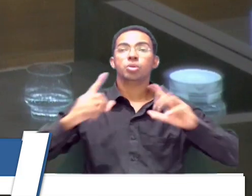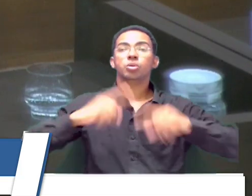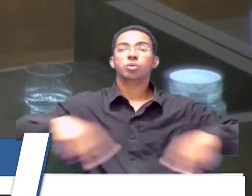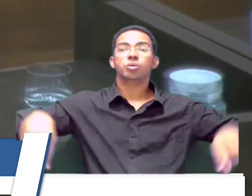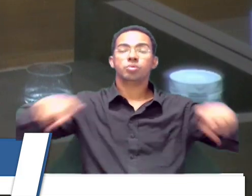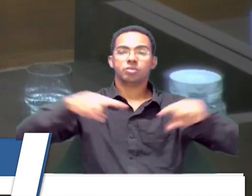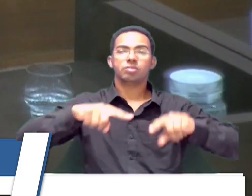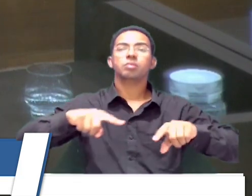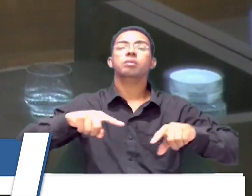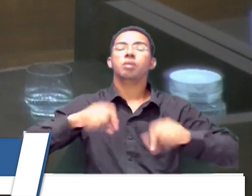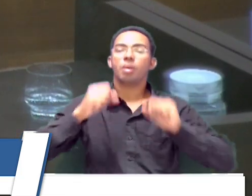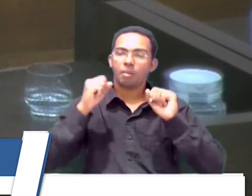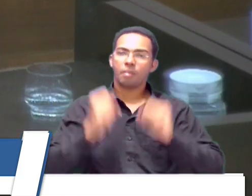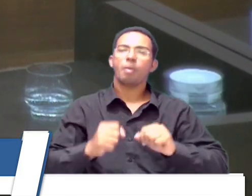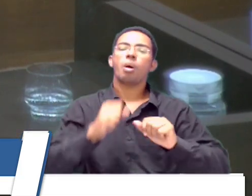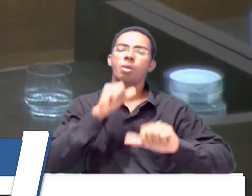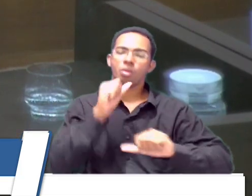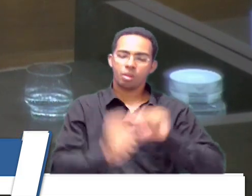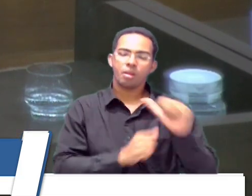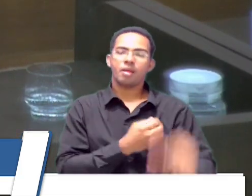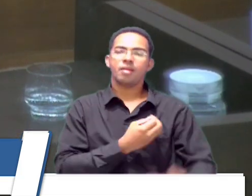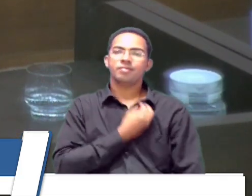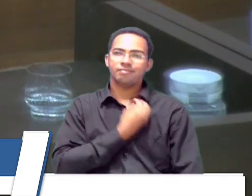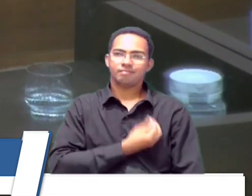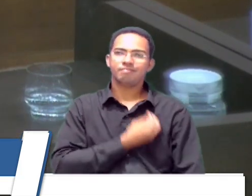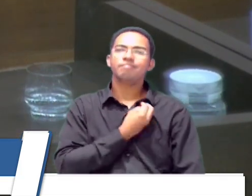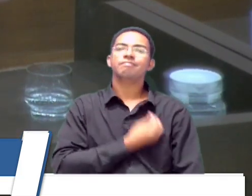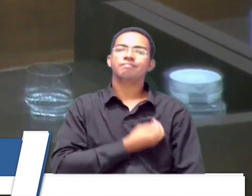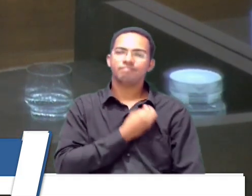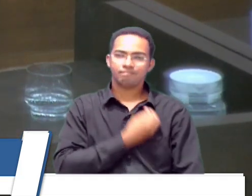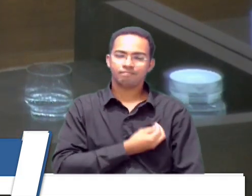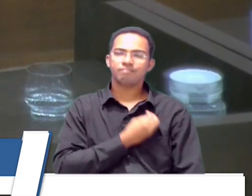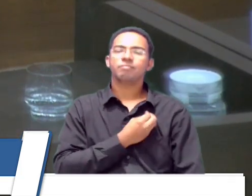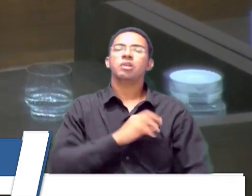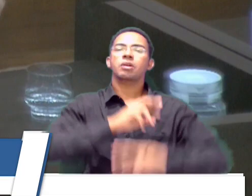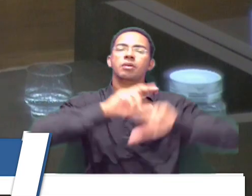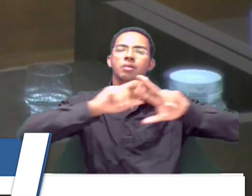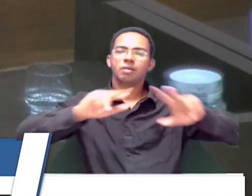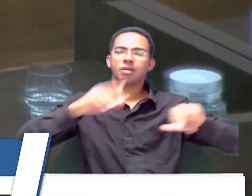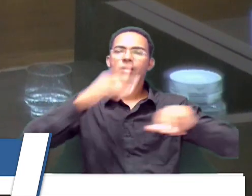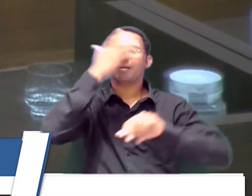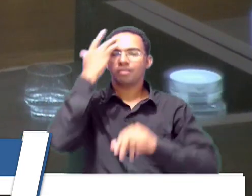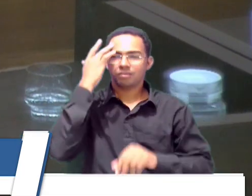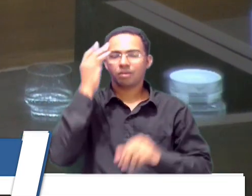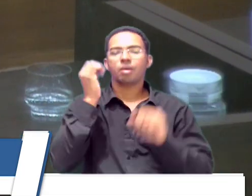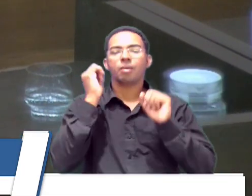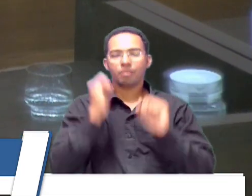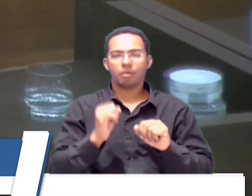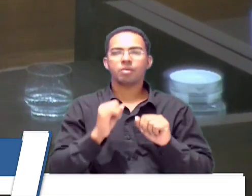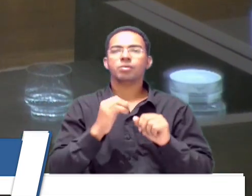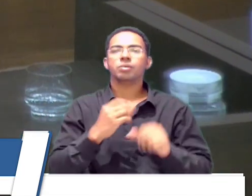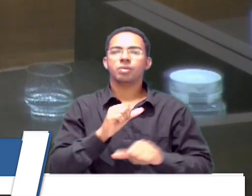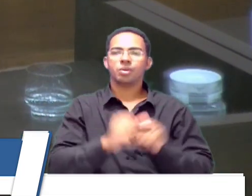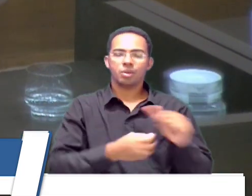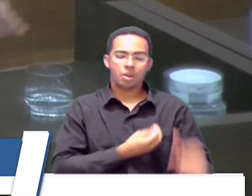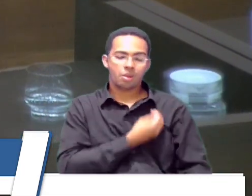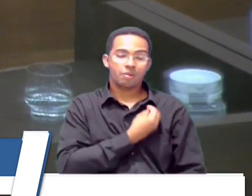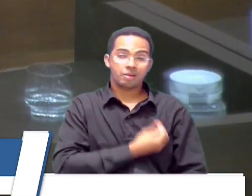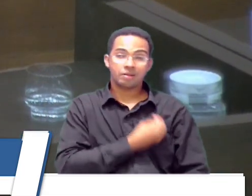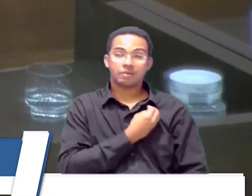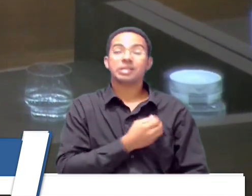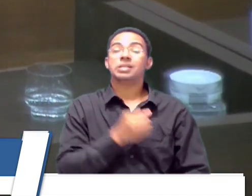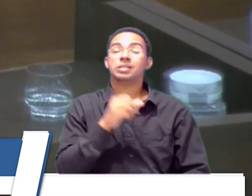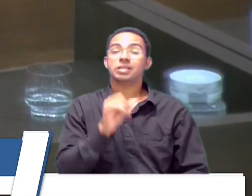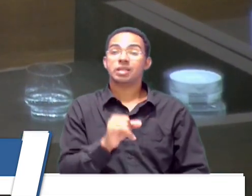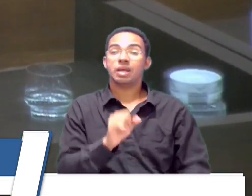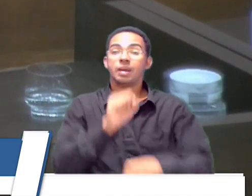Vida ainda pode mudar a vida, e tanta gente que a gente pode mudar a vida, se a gente deixar de